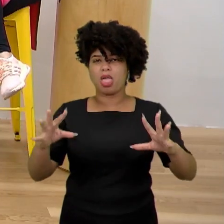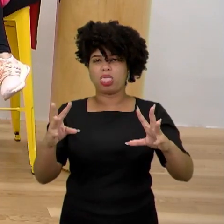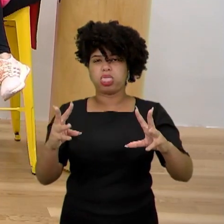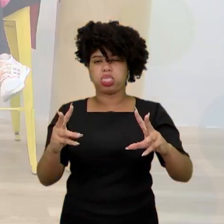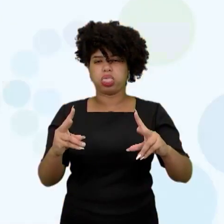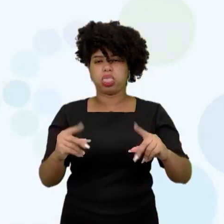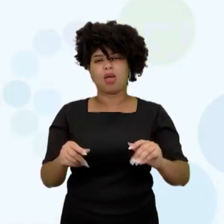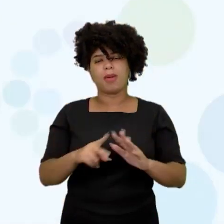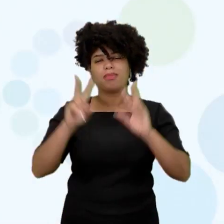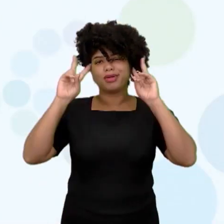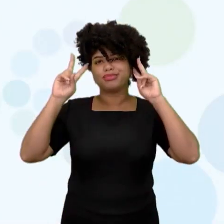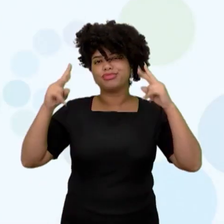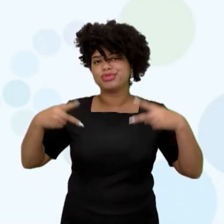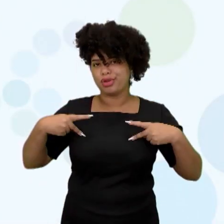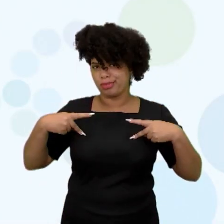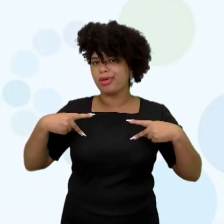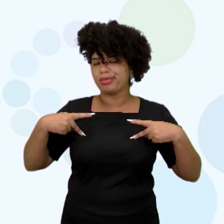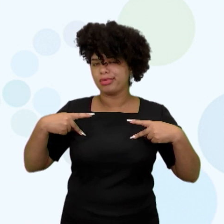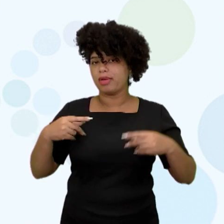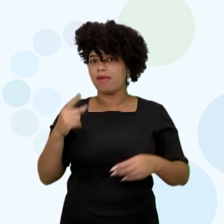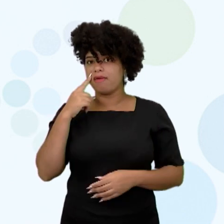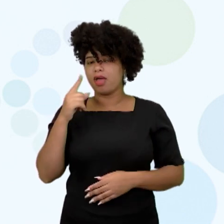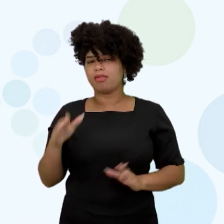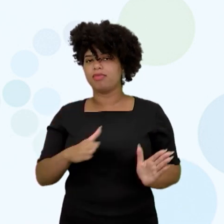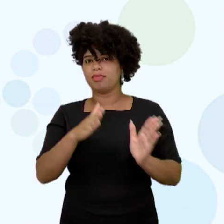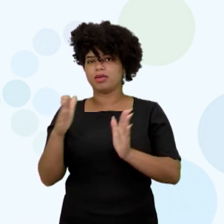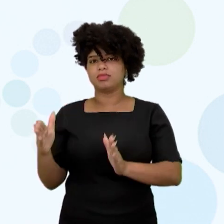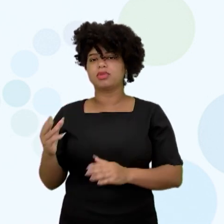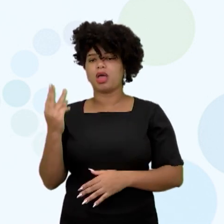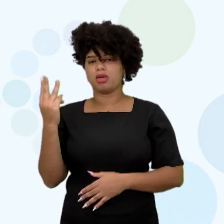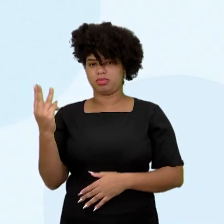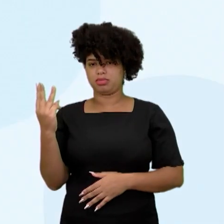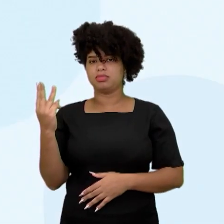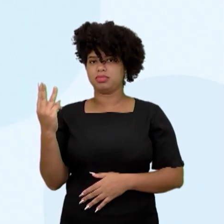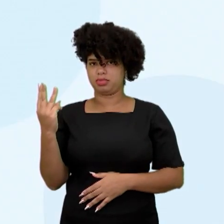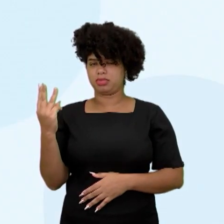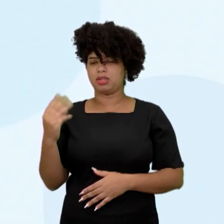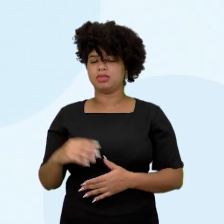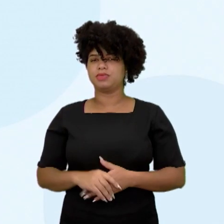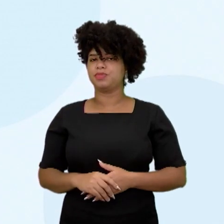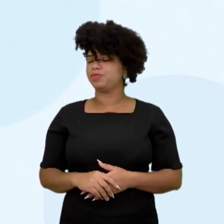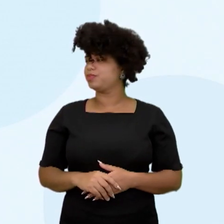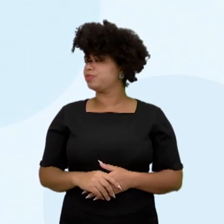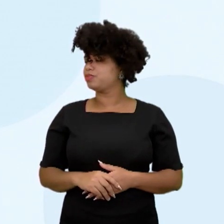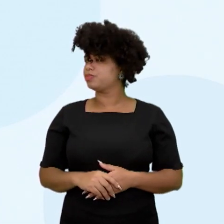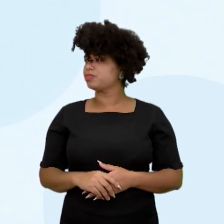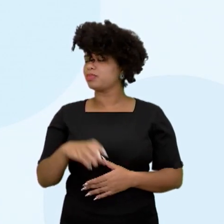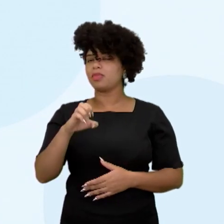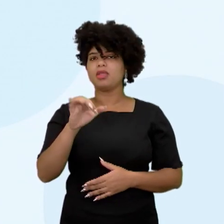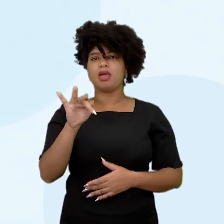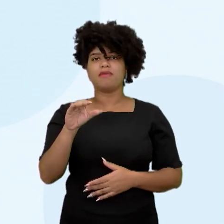ação antrópica, parte 3. A habilidade da aula de hoje,